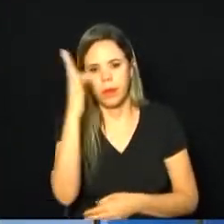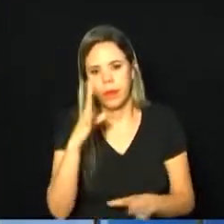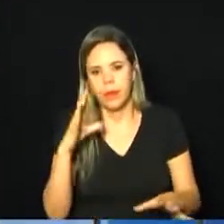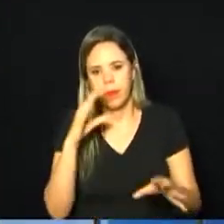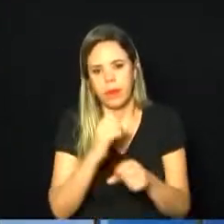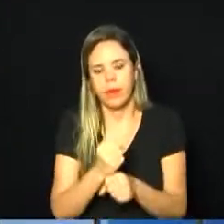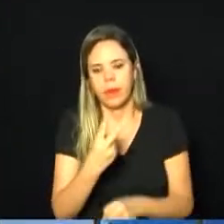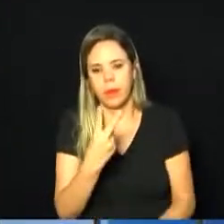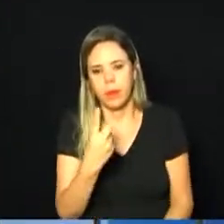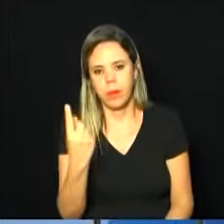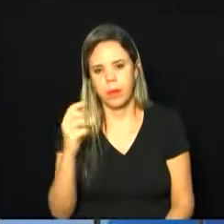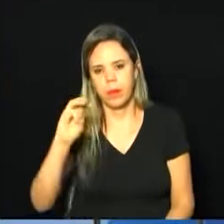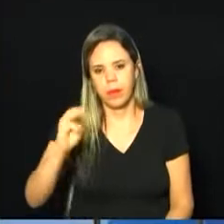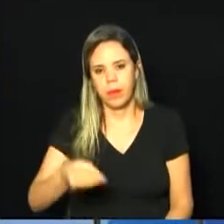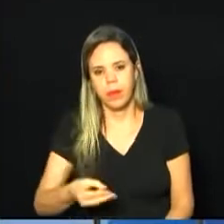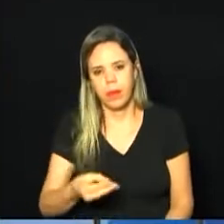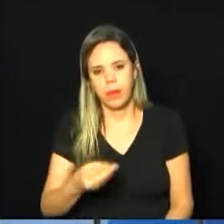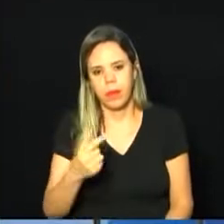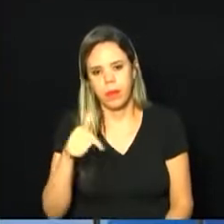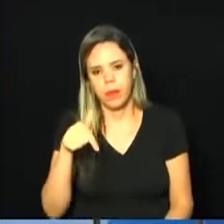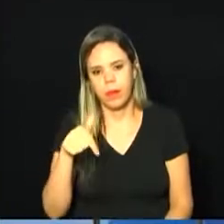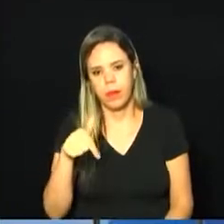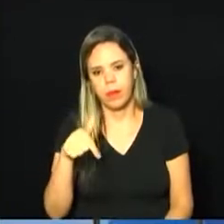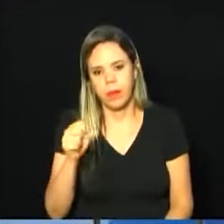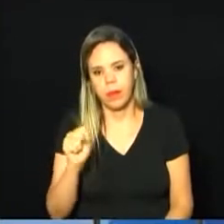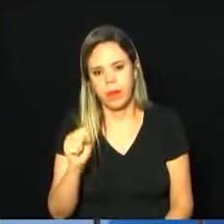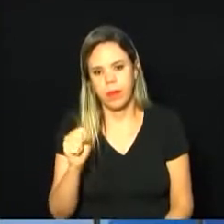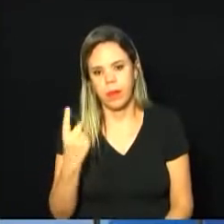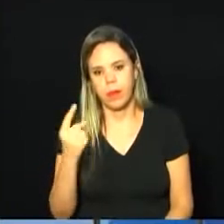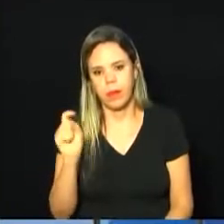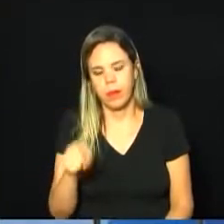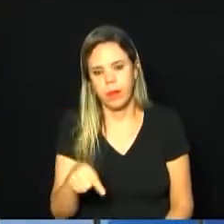soma 21781856